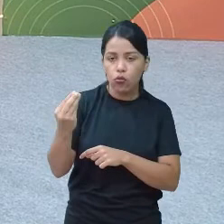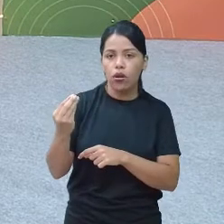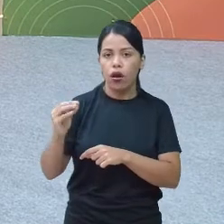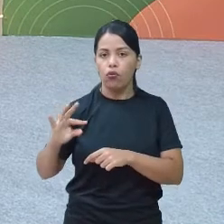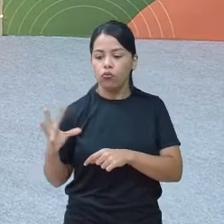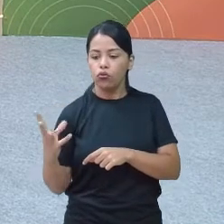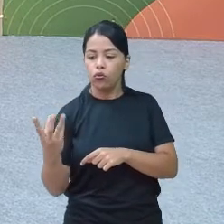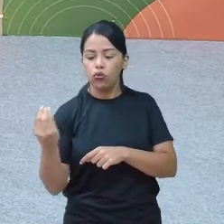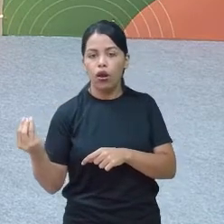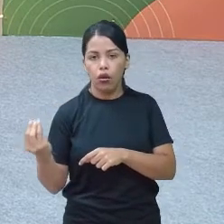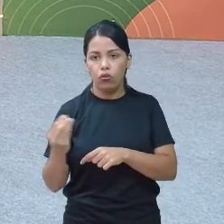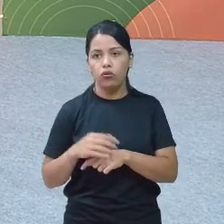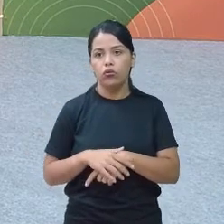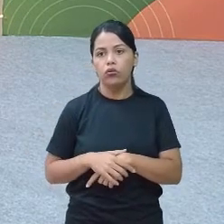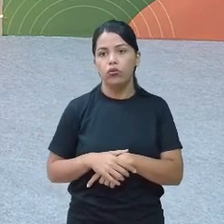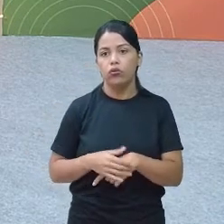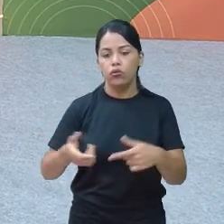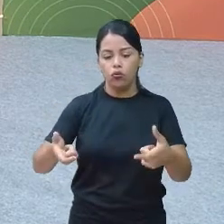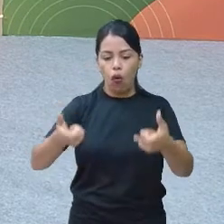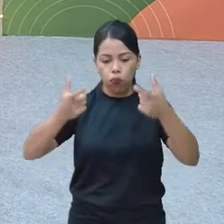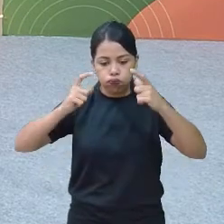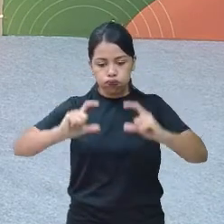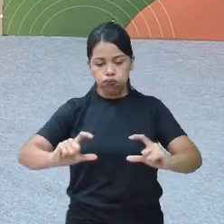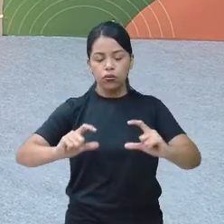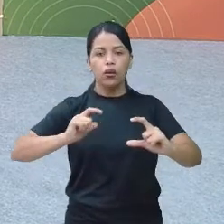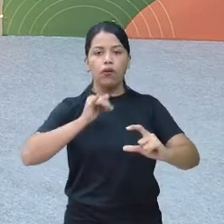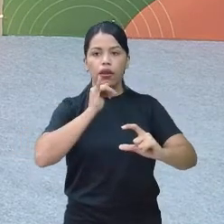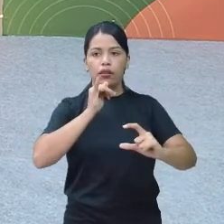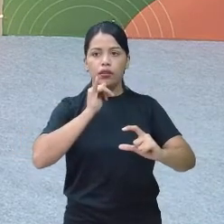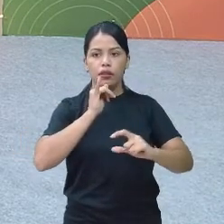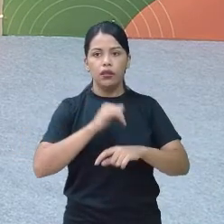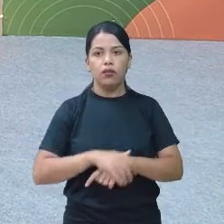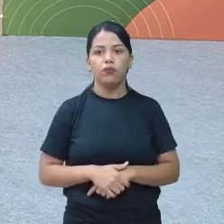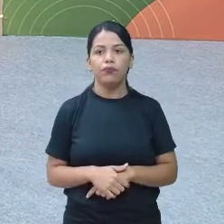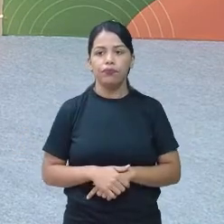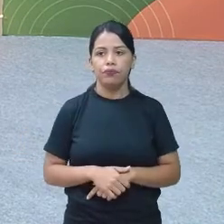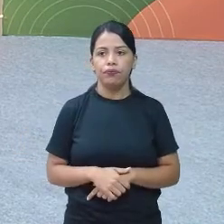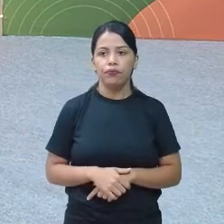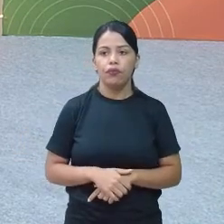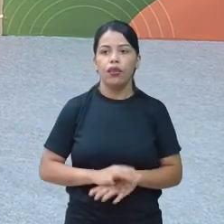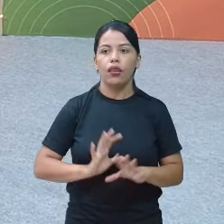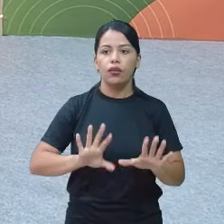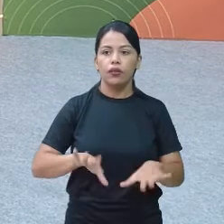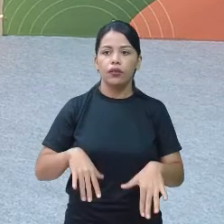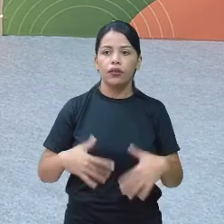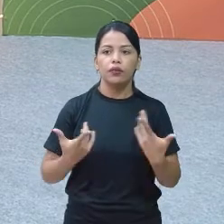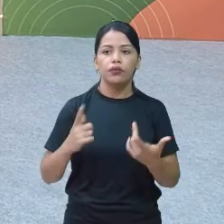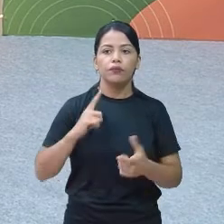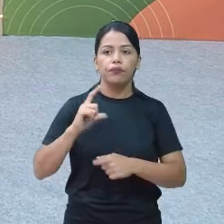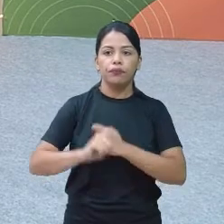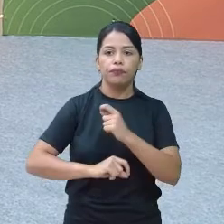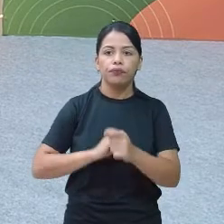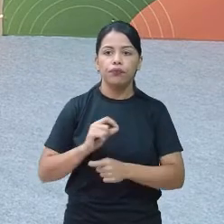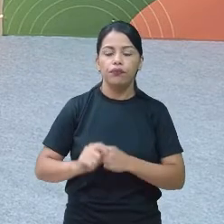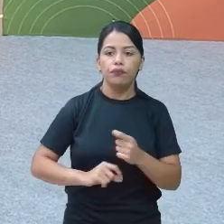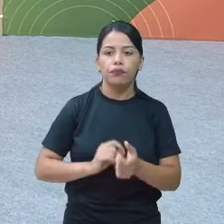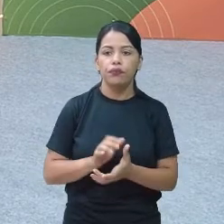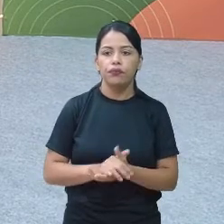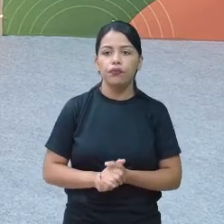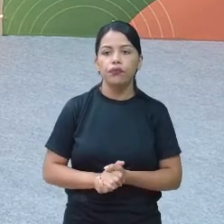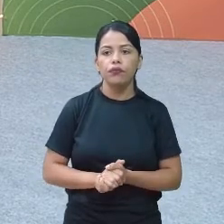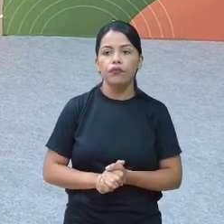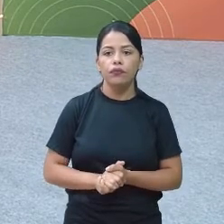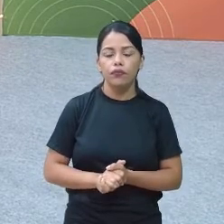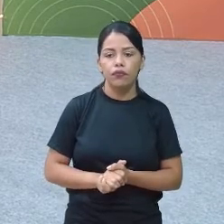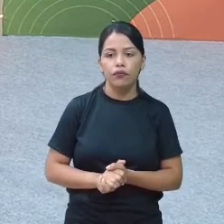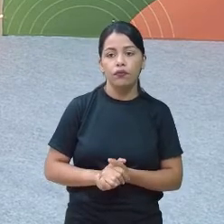coloquei aqui embaixo, ó. Não são coisas que se aproveitem. Então, a gente tem uma construção que está toda no plural,